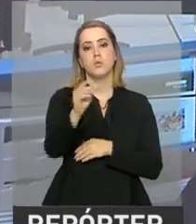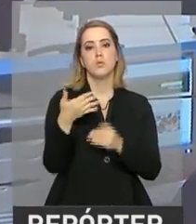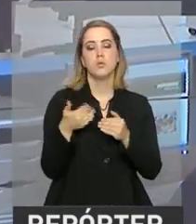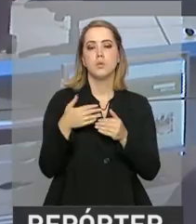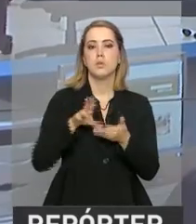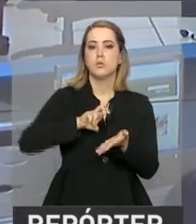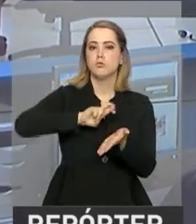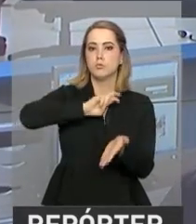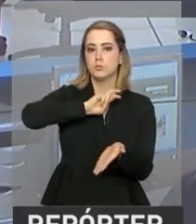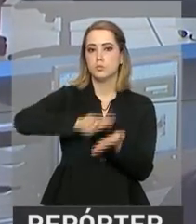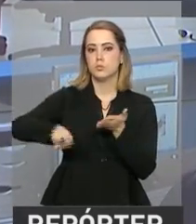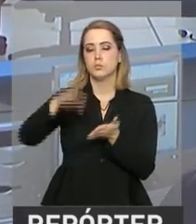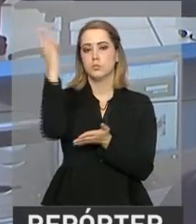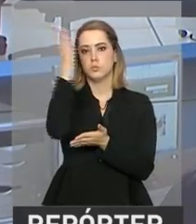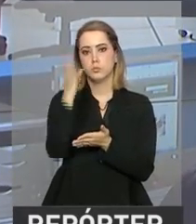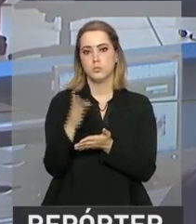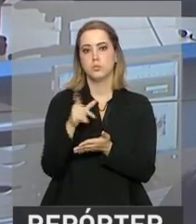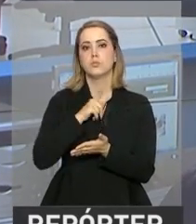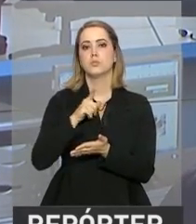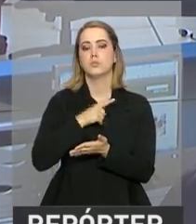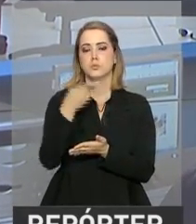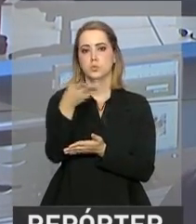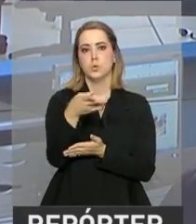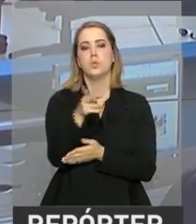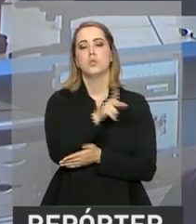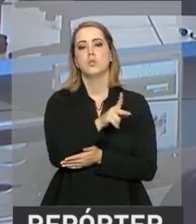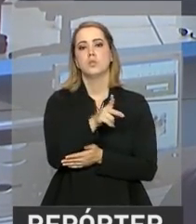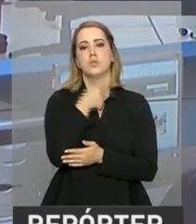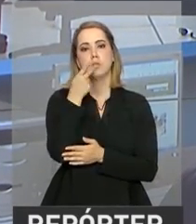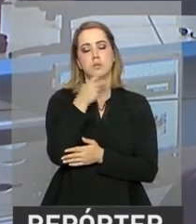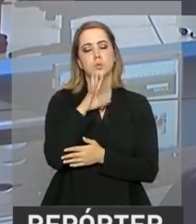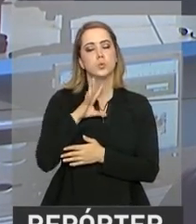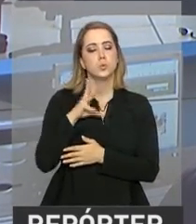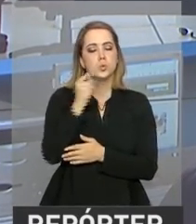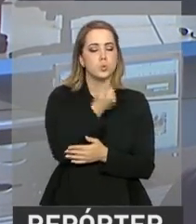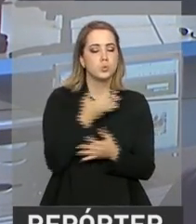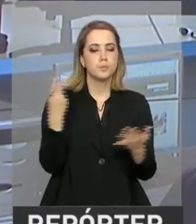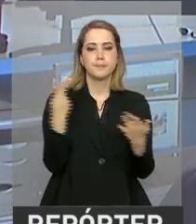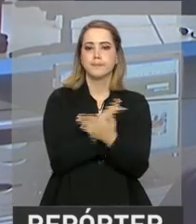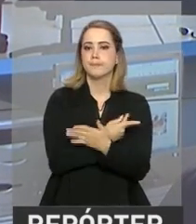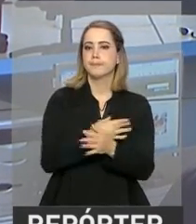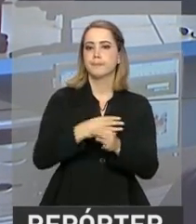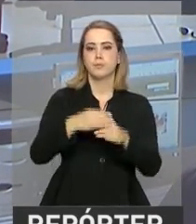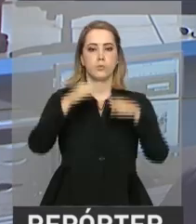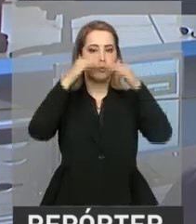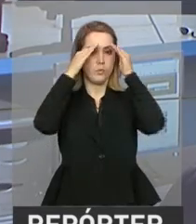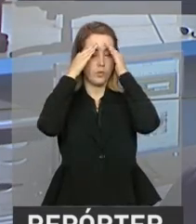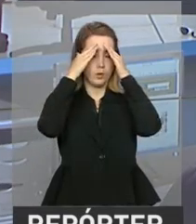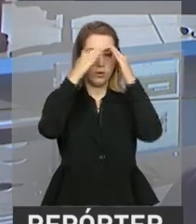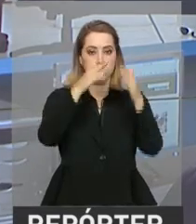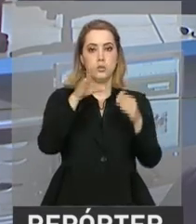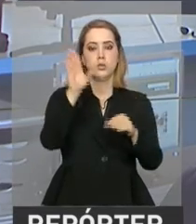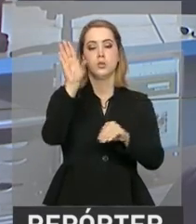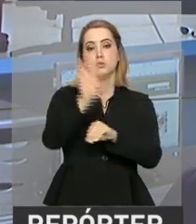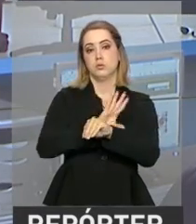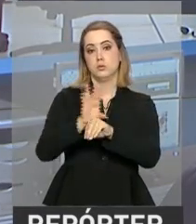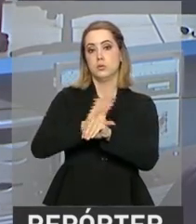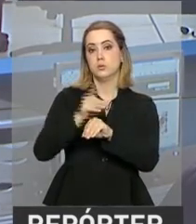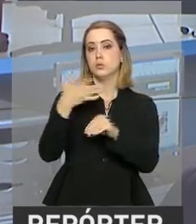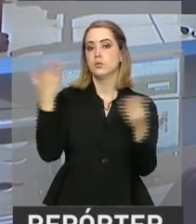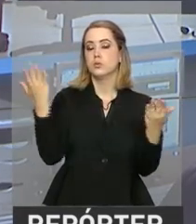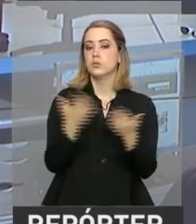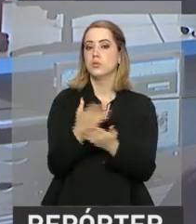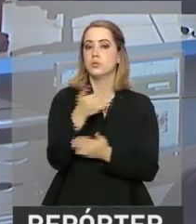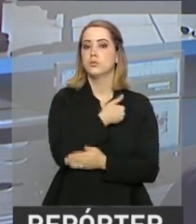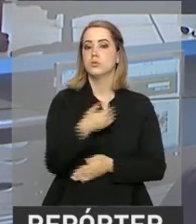de impeachment que o brasil passou o presidente garantiu que tudo ocorreu no mais absoluto respeito à ordem constitucional e que agora o